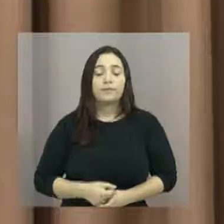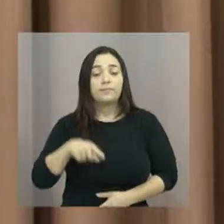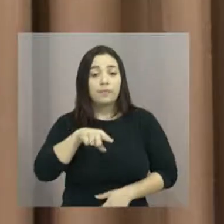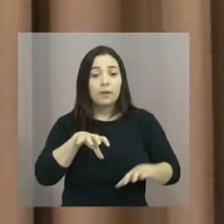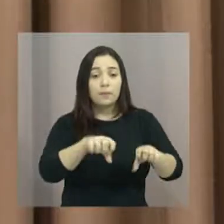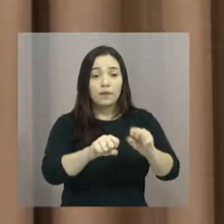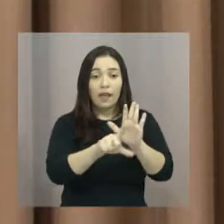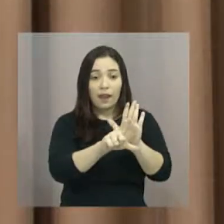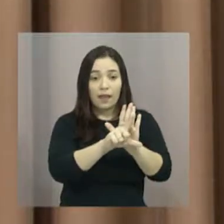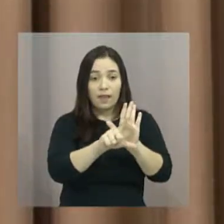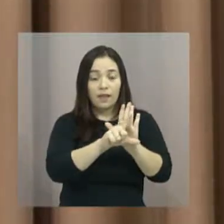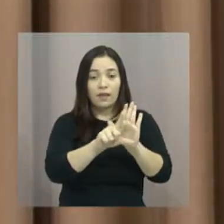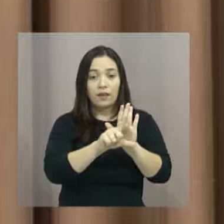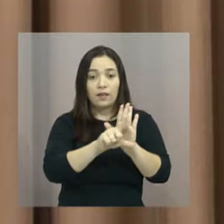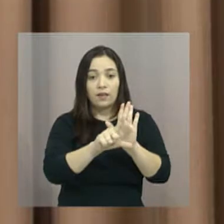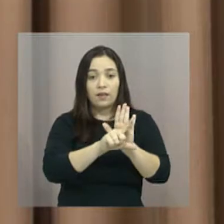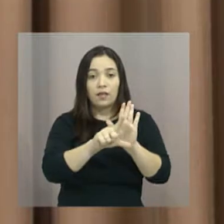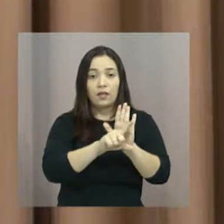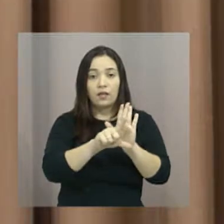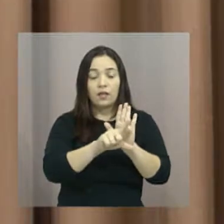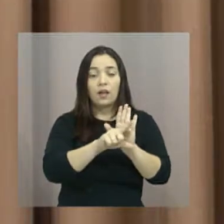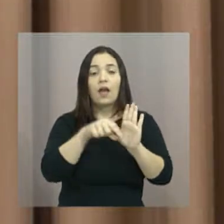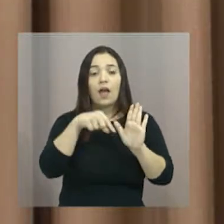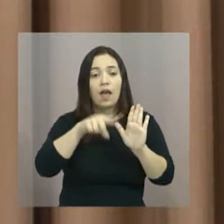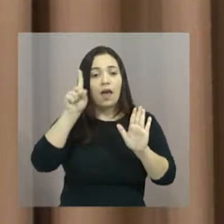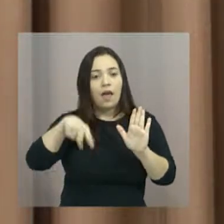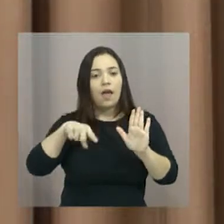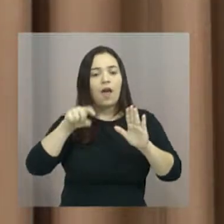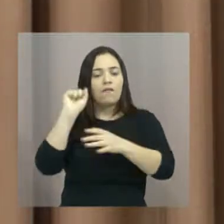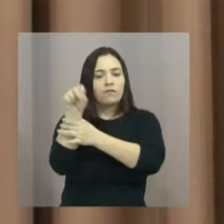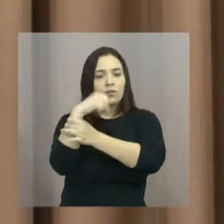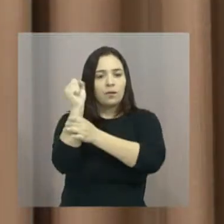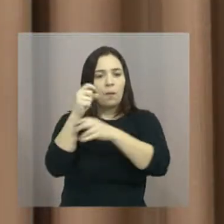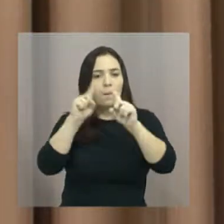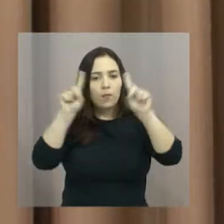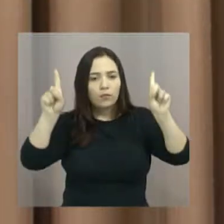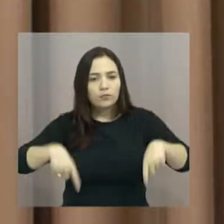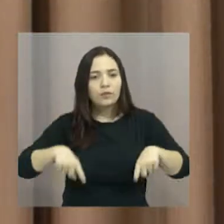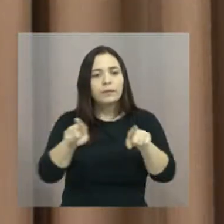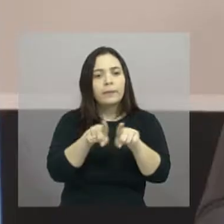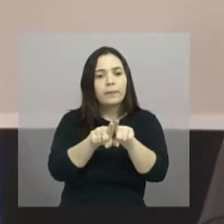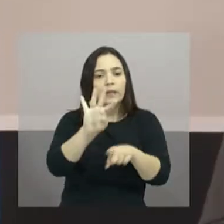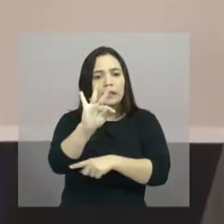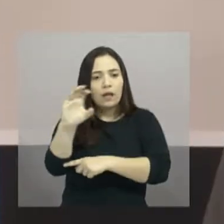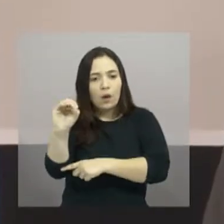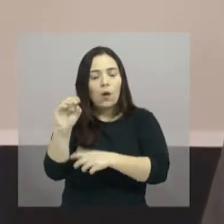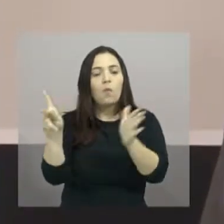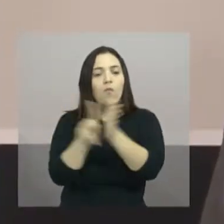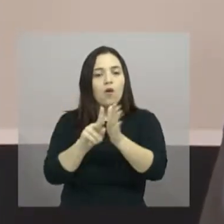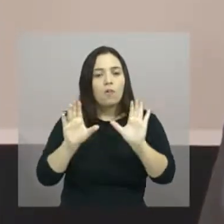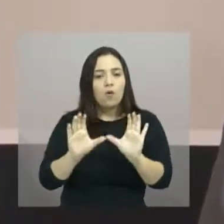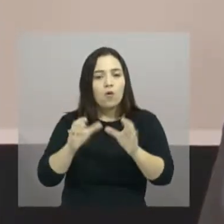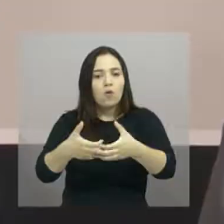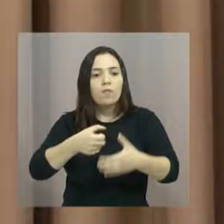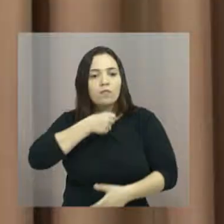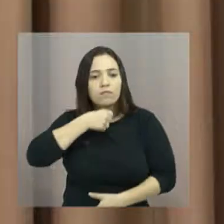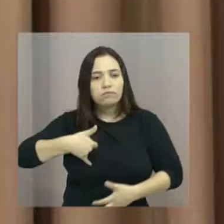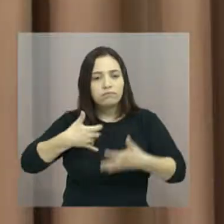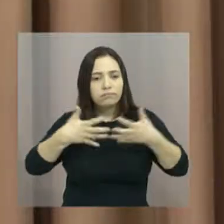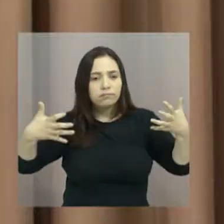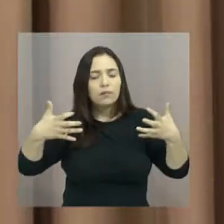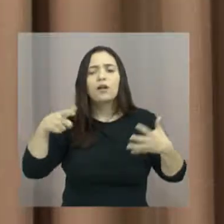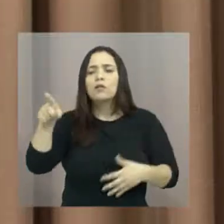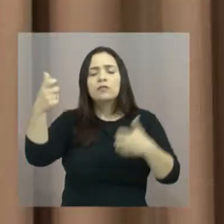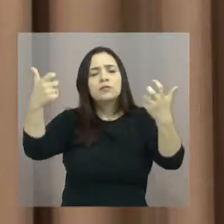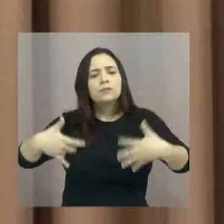né, que é a 9.803, que cria a questão do programa de fisioterapia e terapia ocupacional para idosos, mas como foco para que a